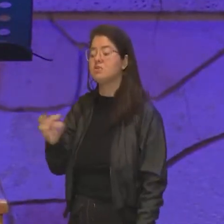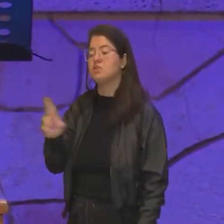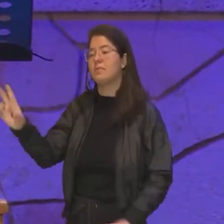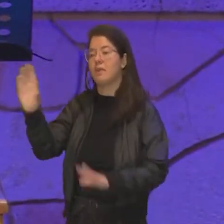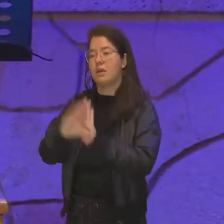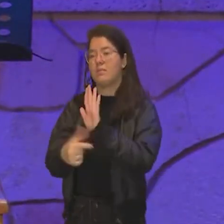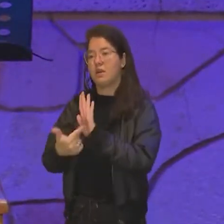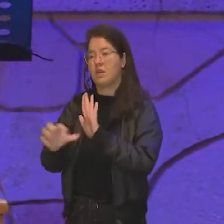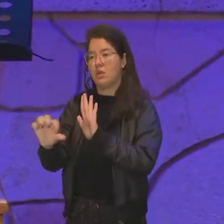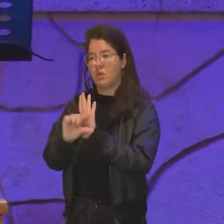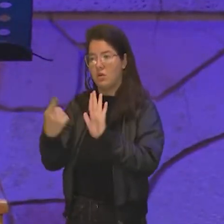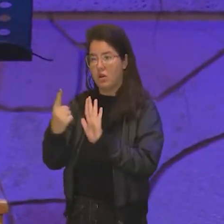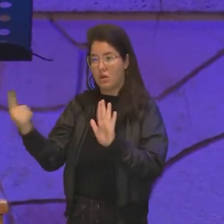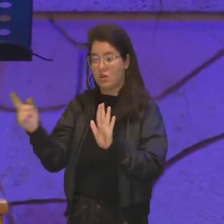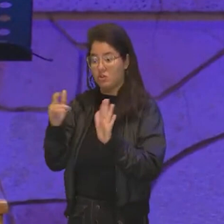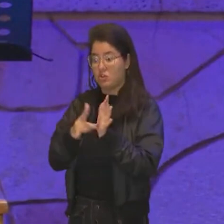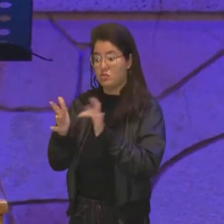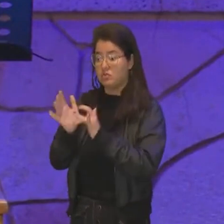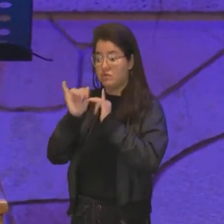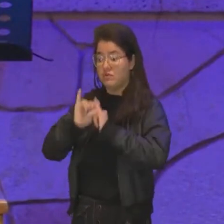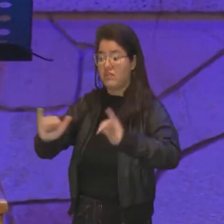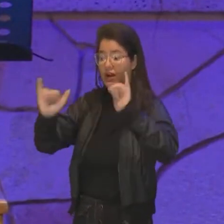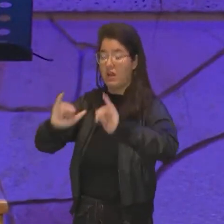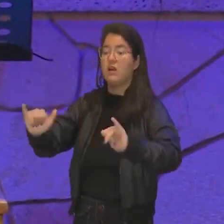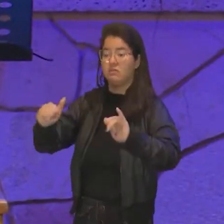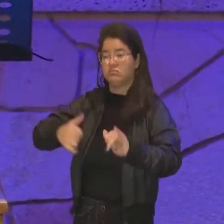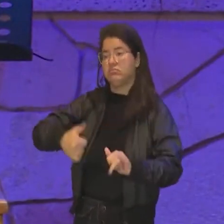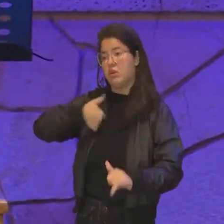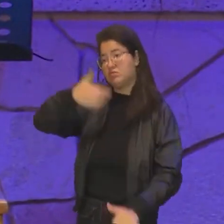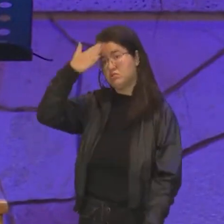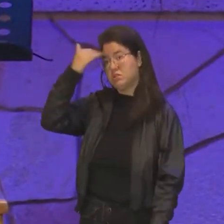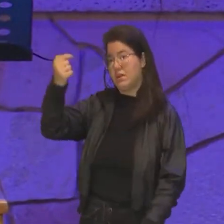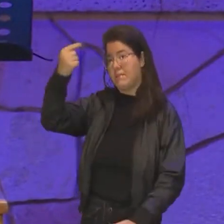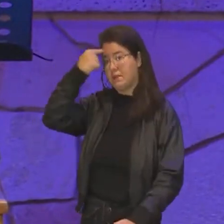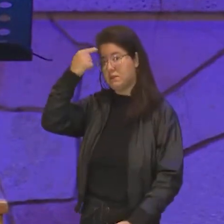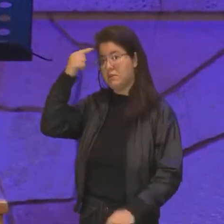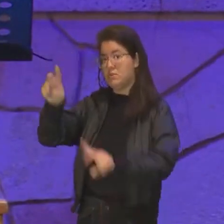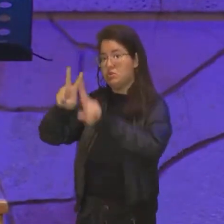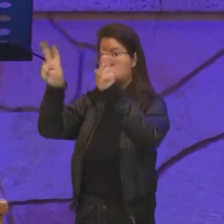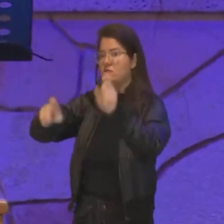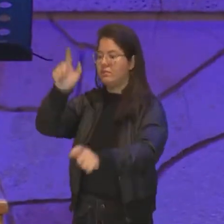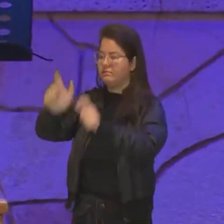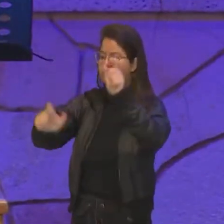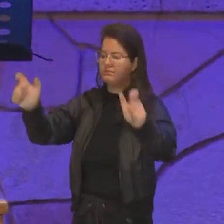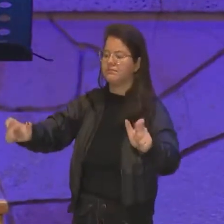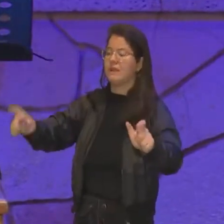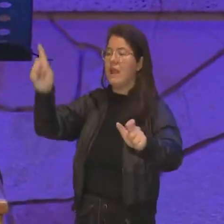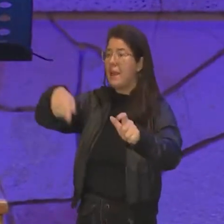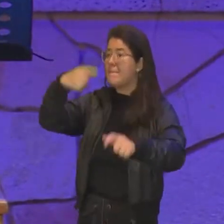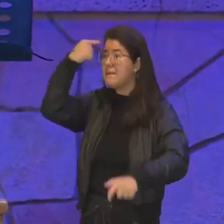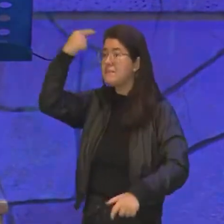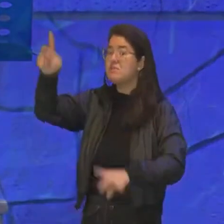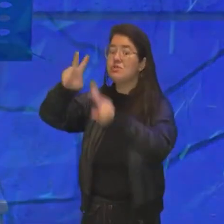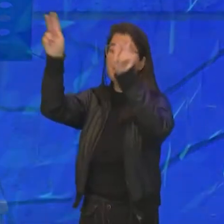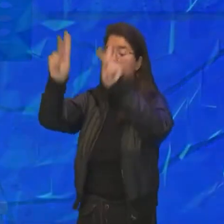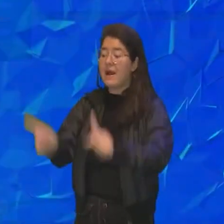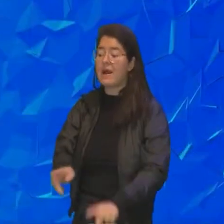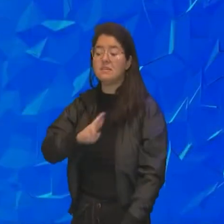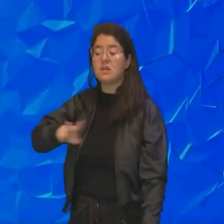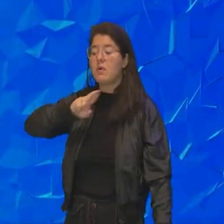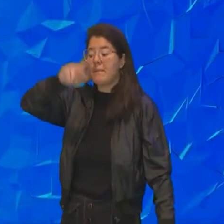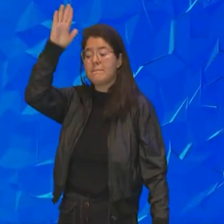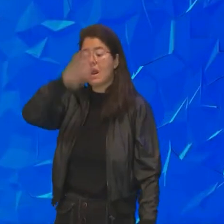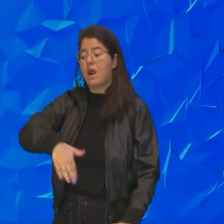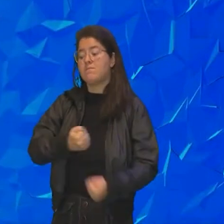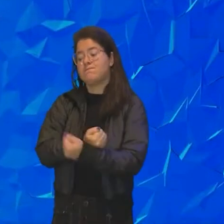29, 11. Eu é que sei que pensamentos tem a vosso respeito, diz o Senhor, pensamentos de paz e não de mal,